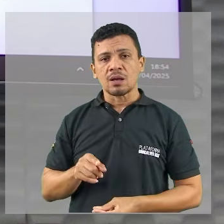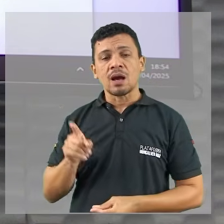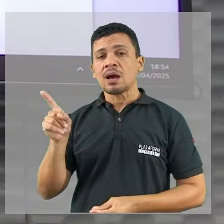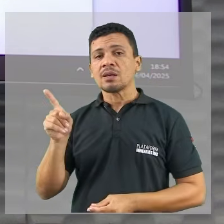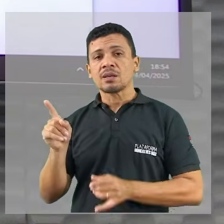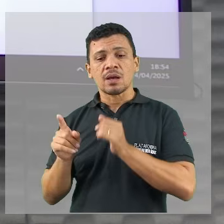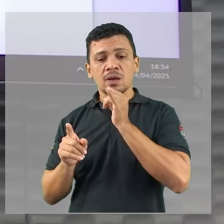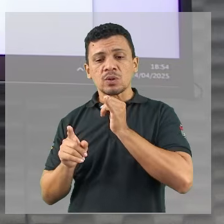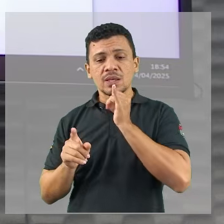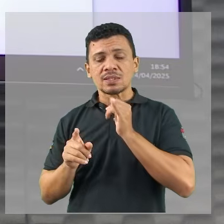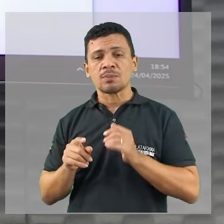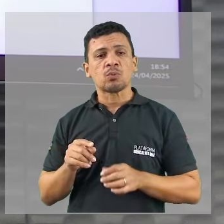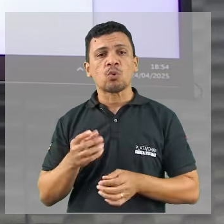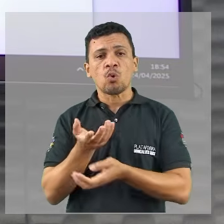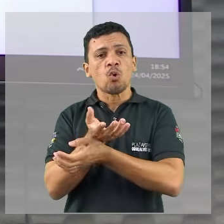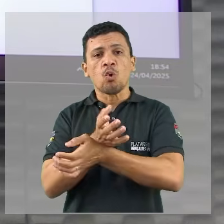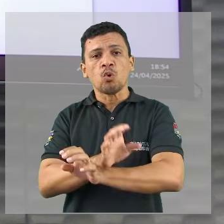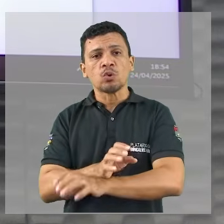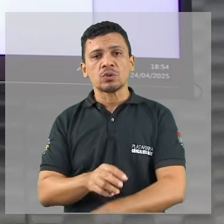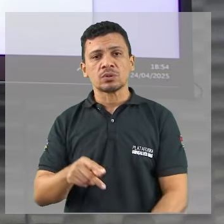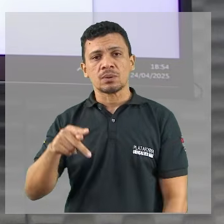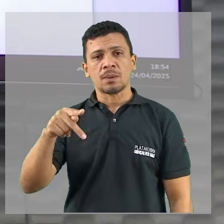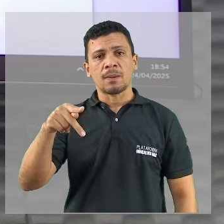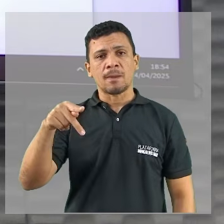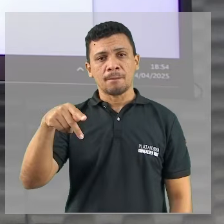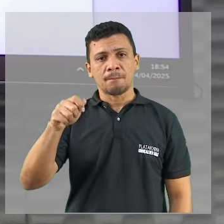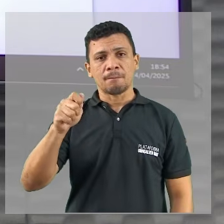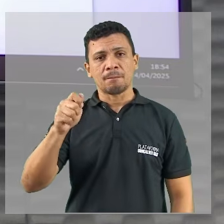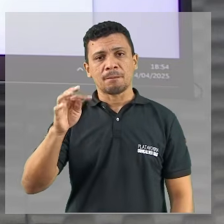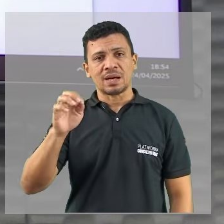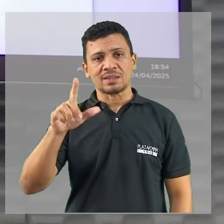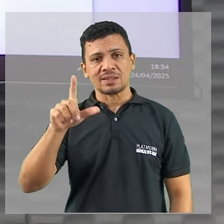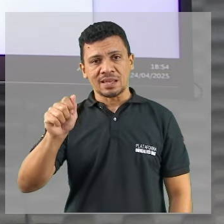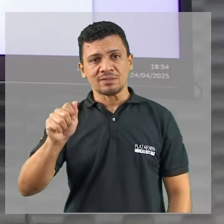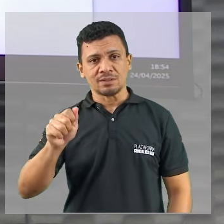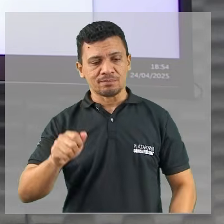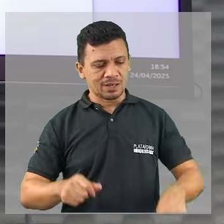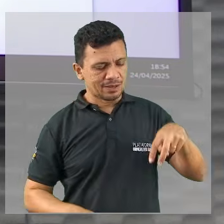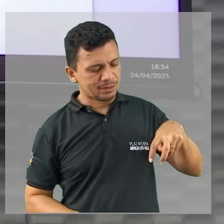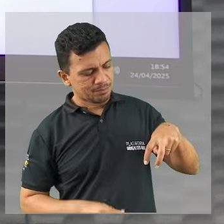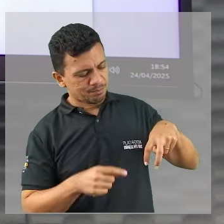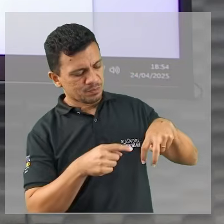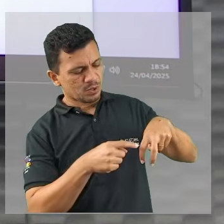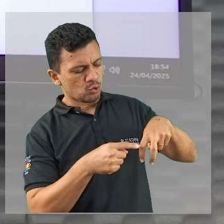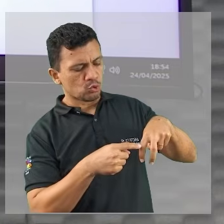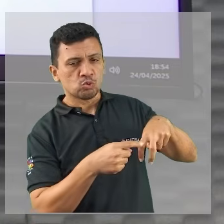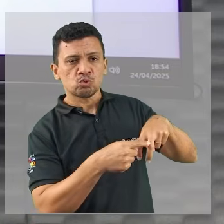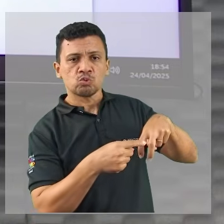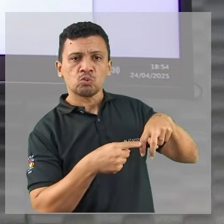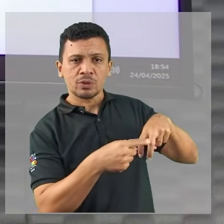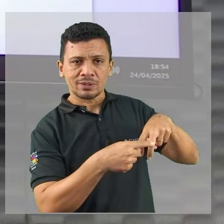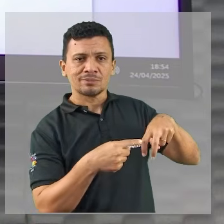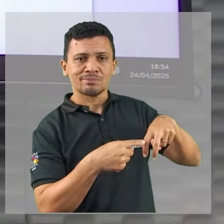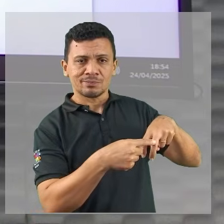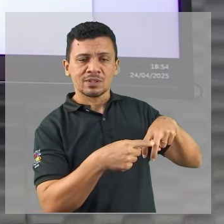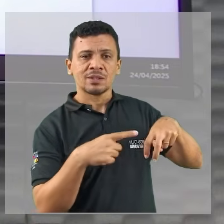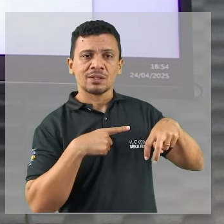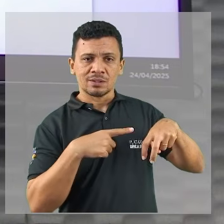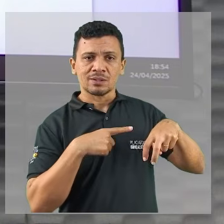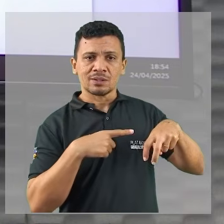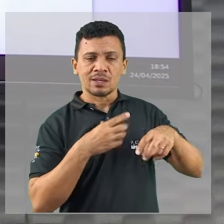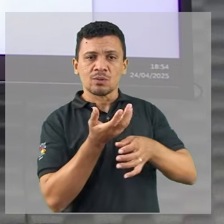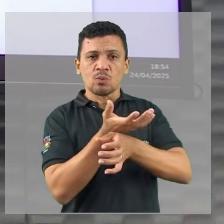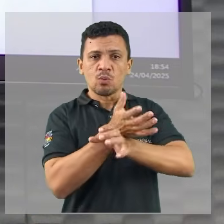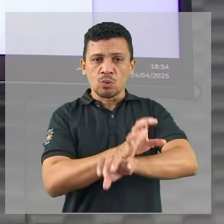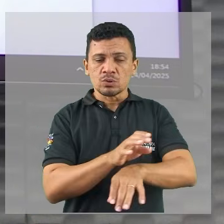a patela. Então, a patela do nosso joelho, ele é um osso sesamoide. Nós temos um osso desse também na região plantar